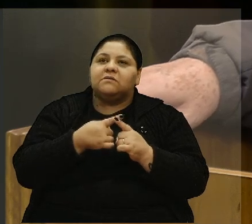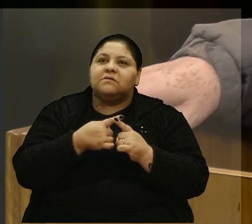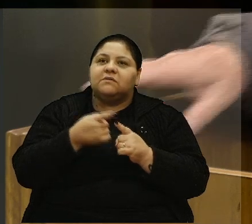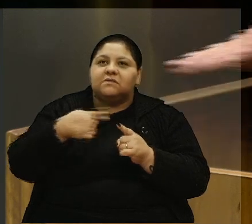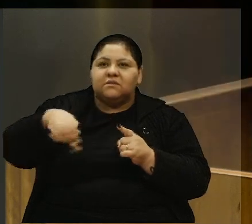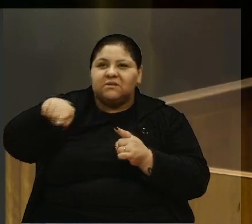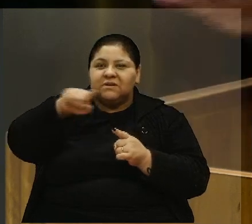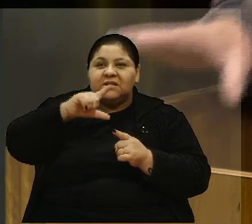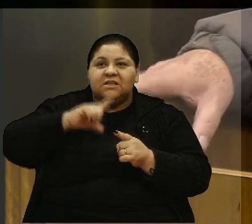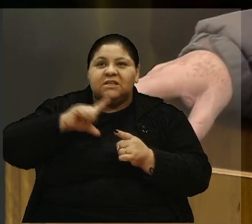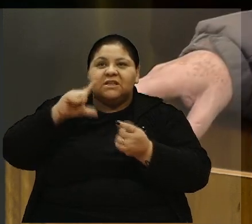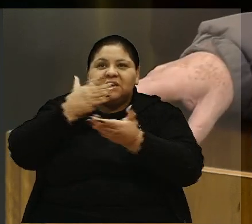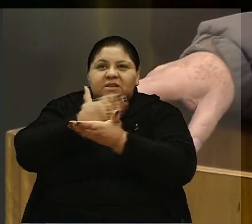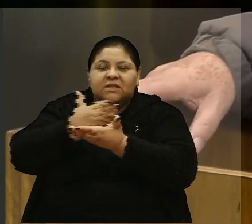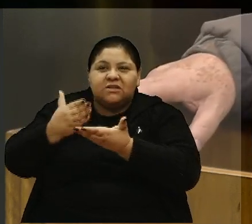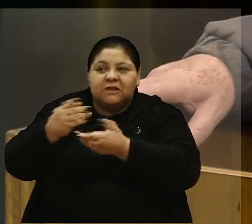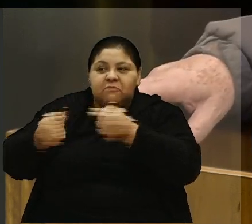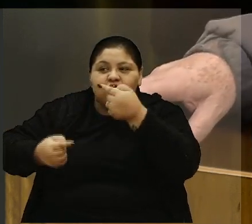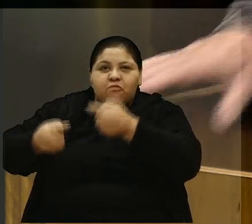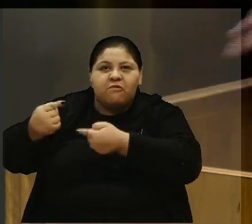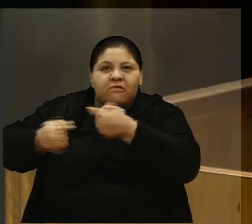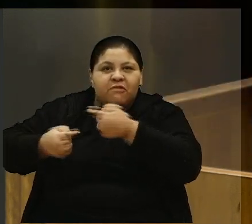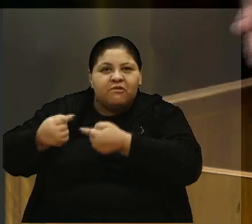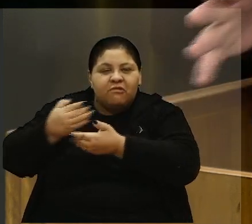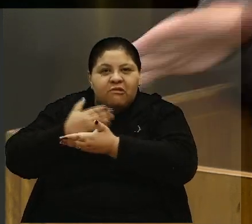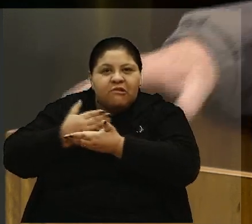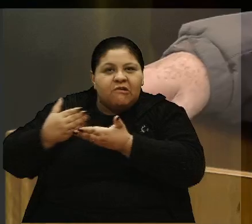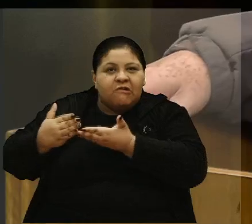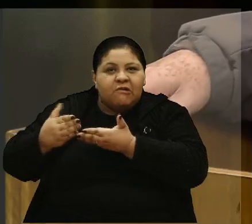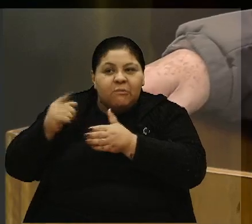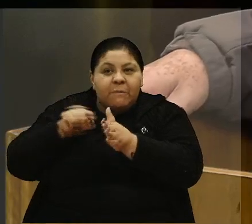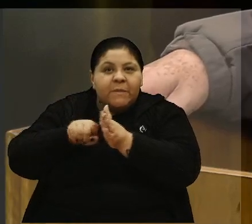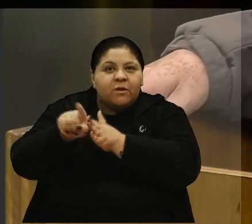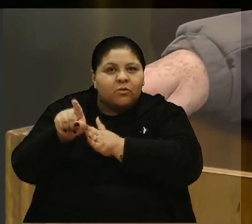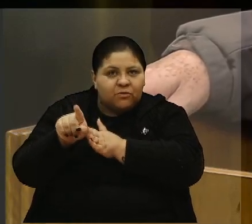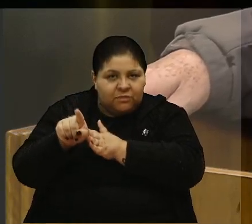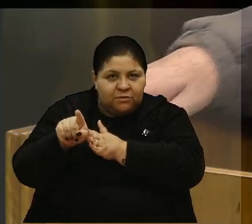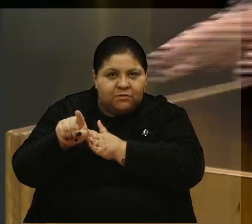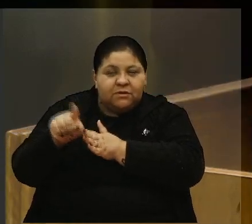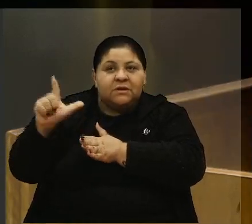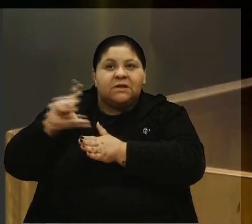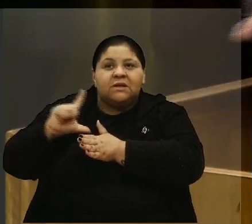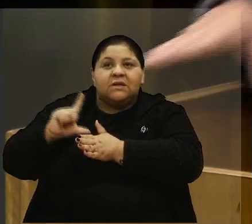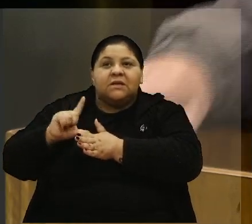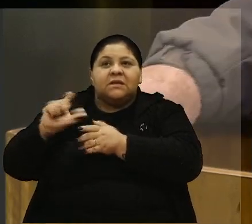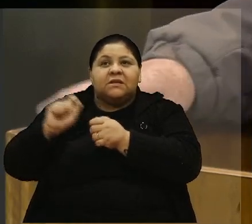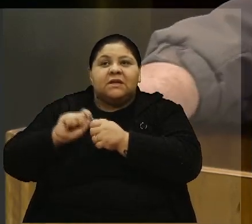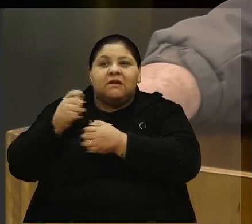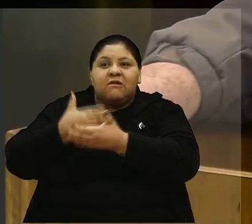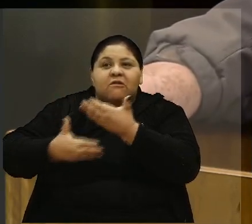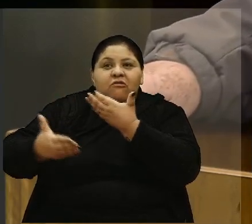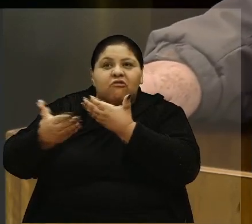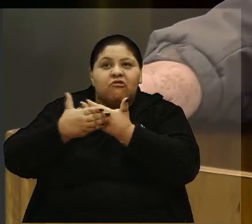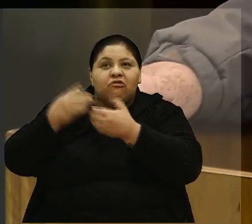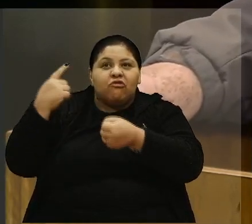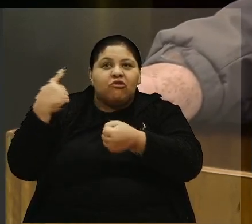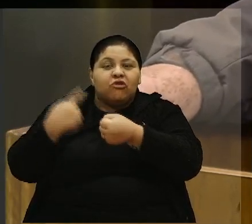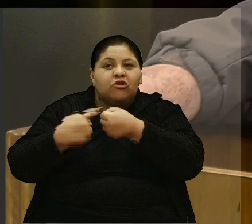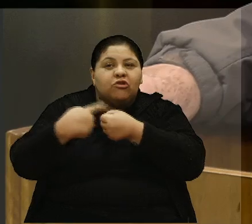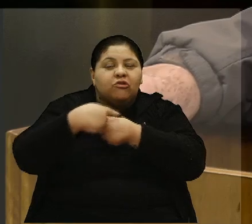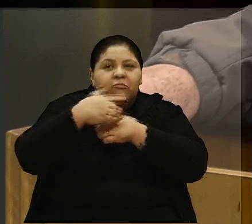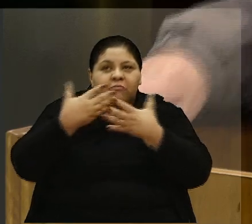nós temos que começar essa discussão a partir de uma pergunta que a gente tem que fazer para toda a nossa